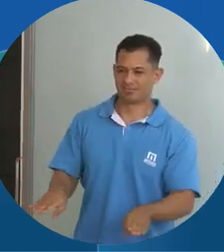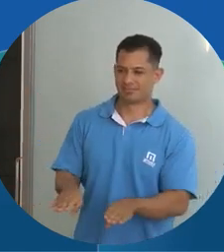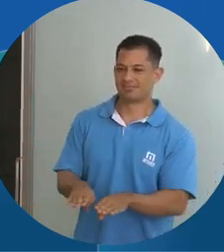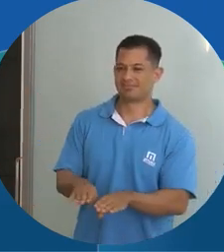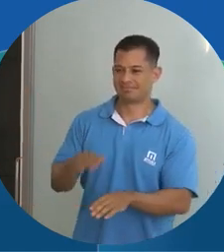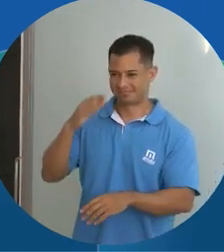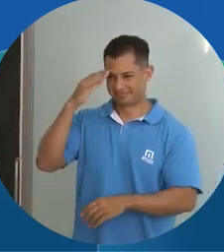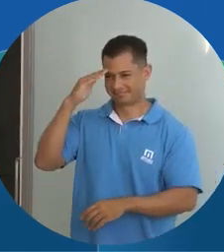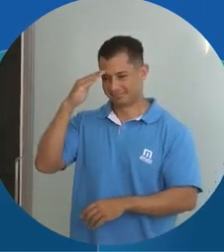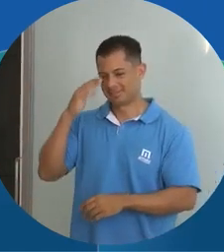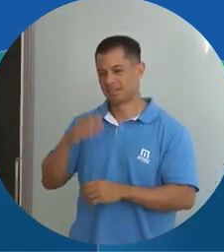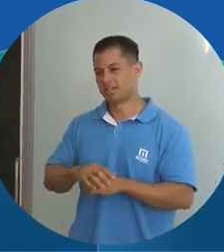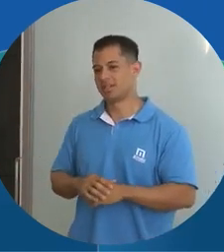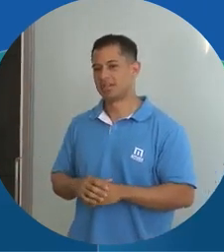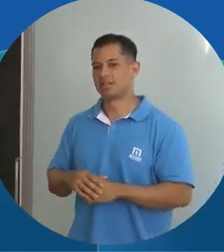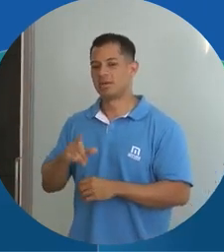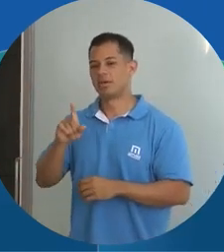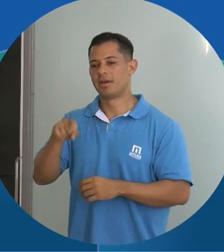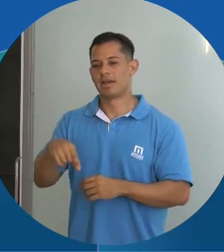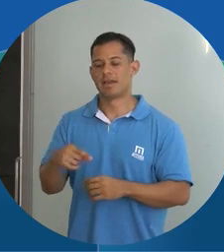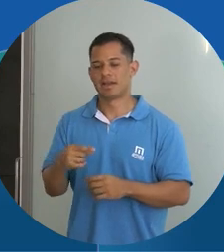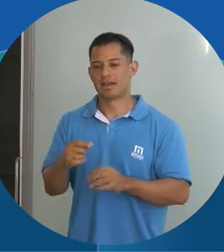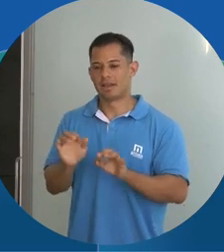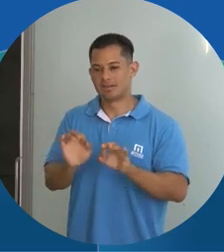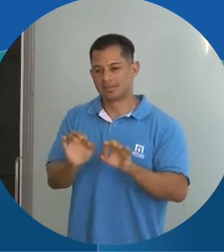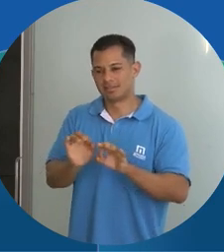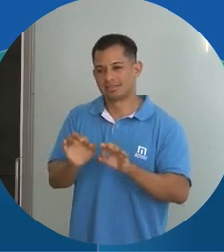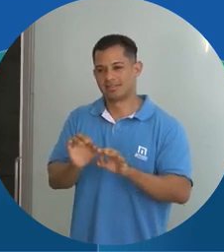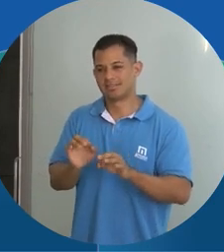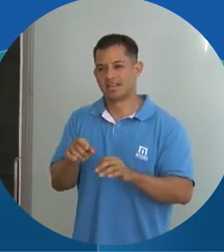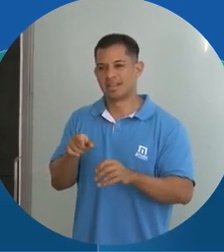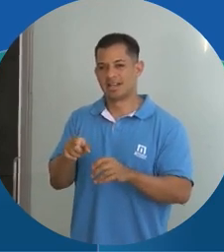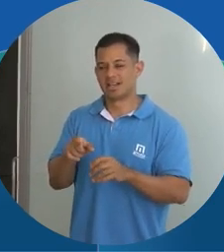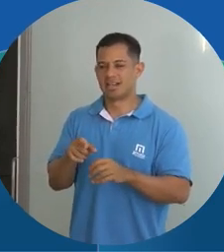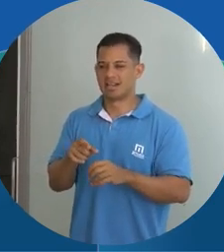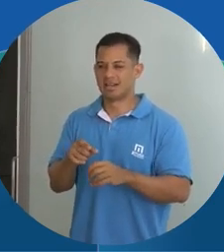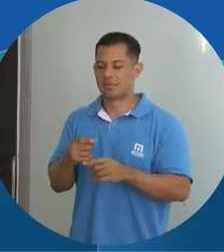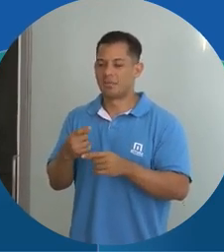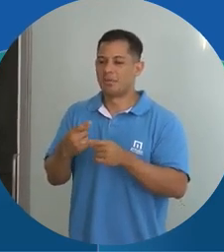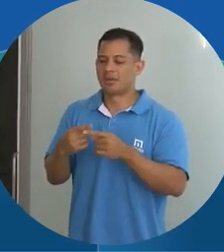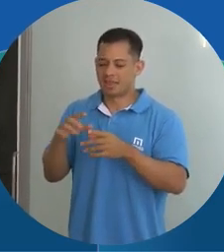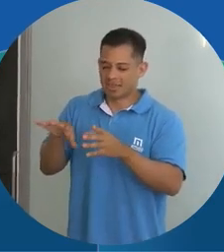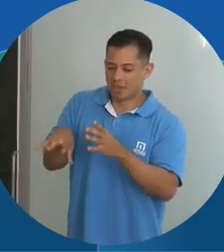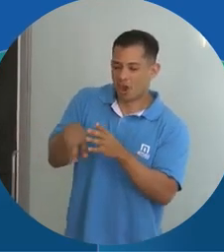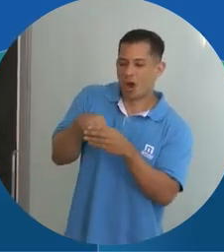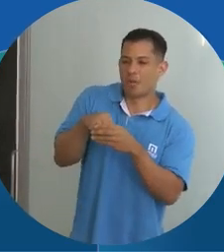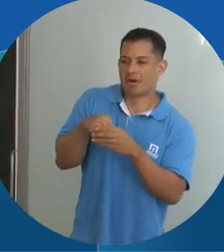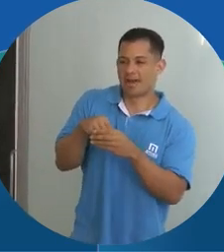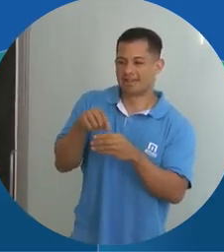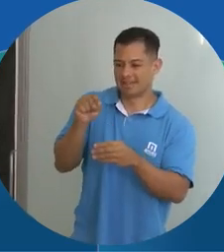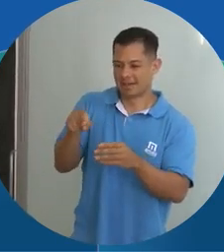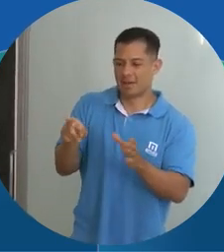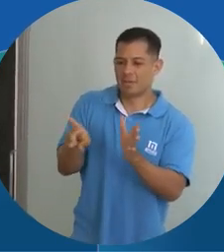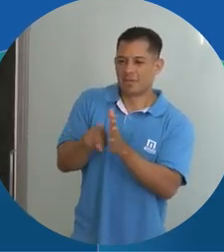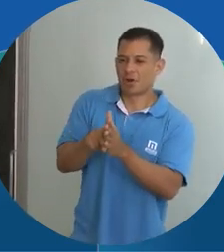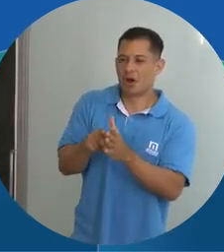para poder estabilizar a estrutura e depois ficou incorporada como parte da armação dos pilares